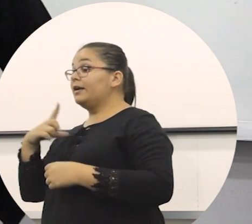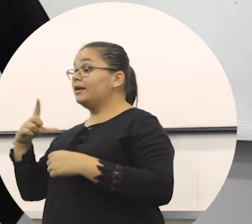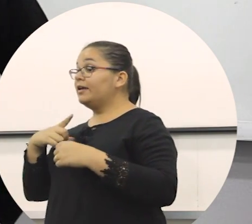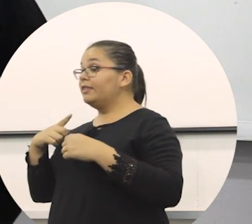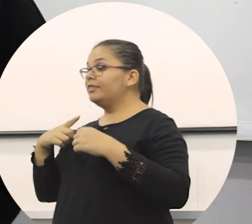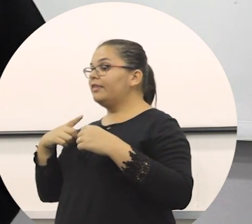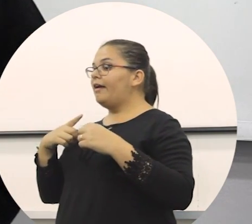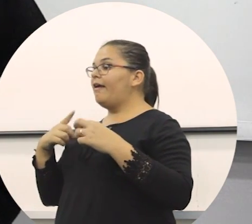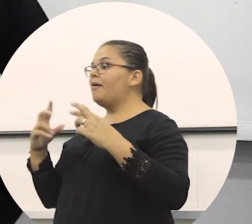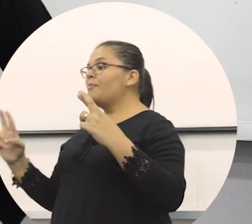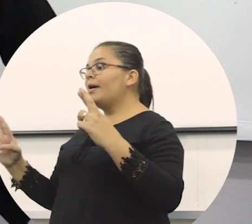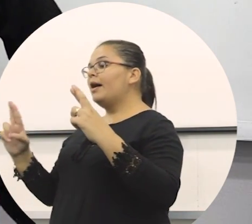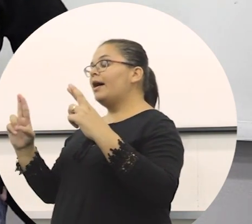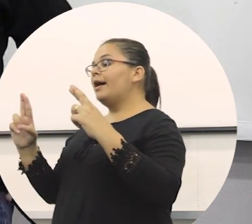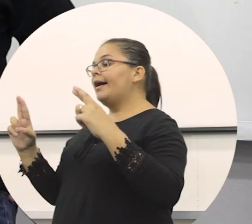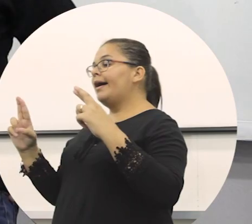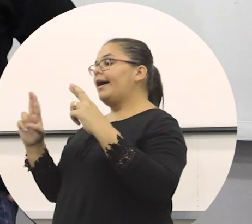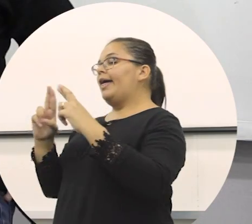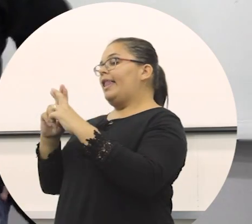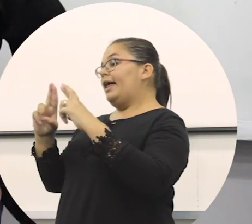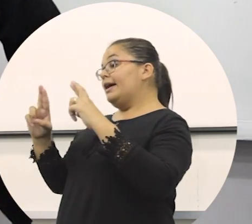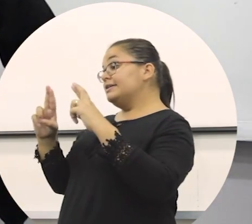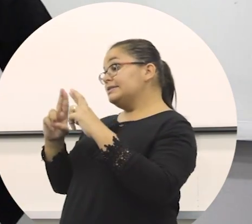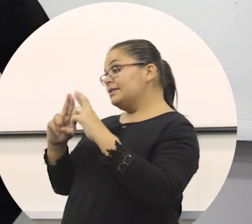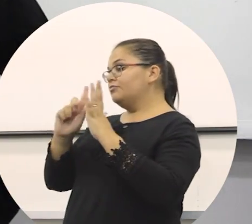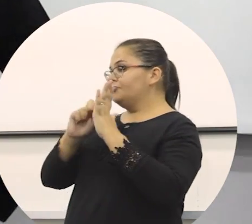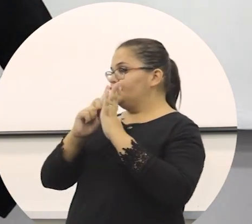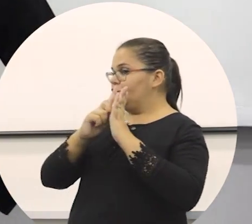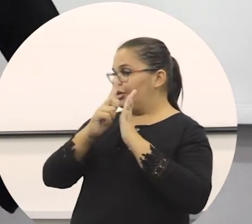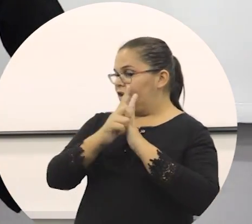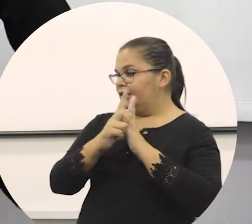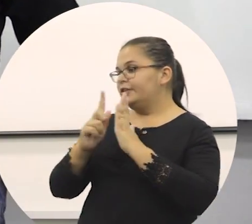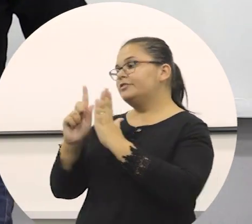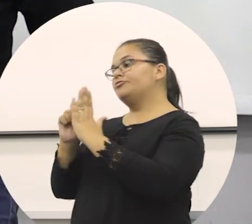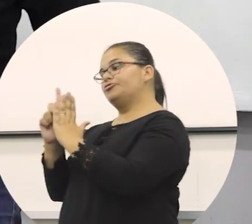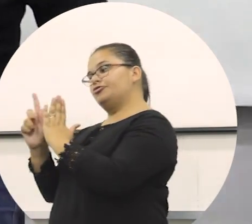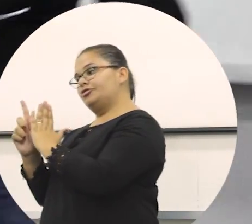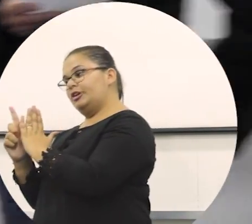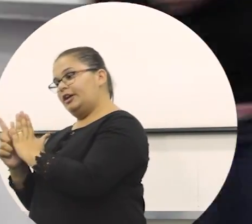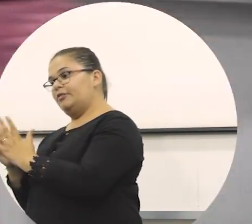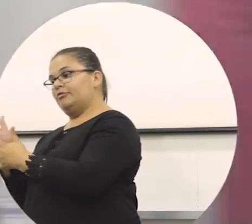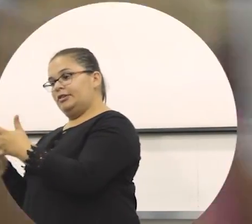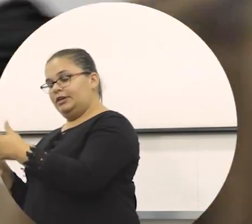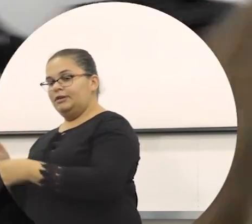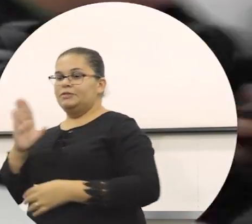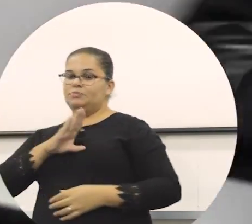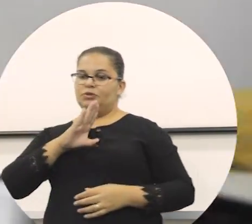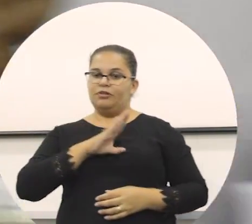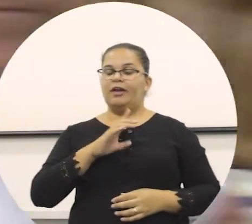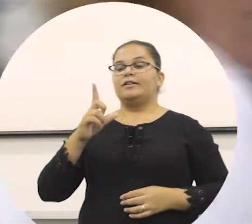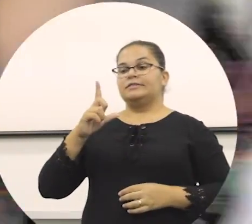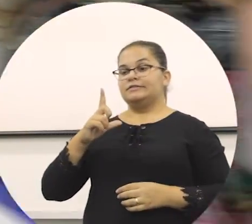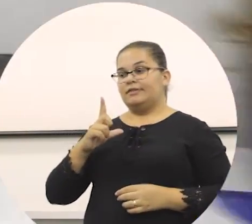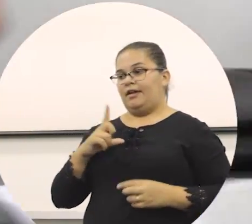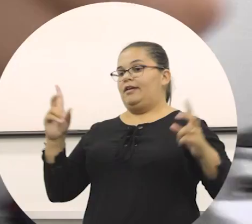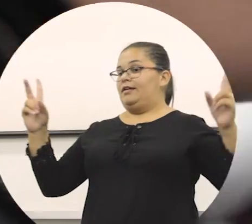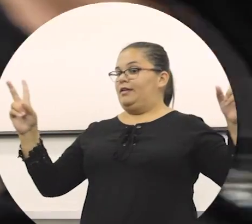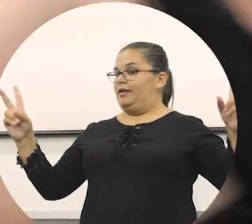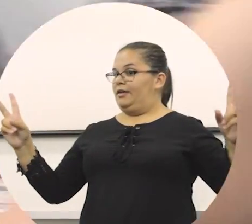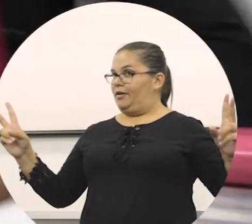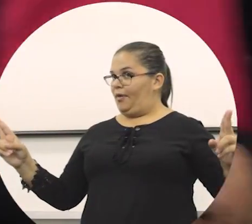uma correspondência. Então você tem tantos gêneros quanto. Na verdade, assim, é que naquela proposta... Em